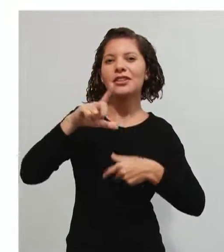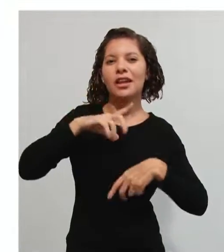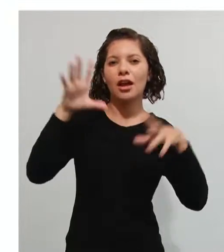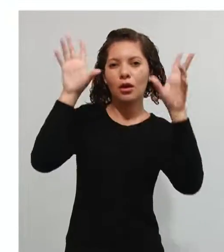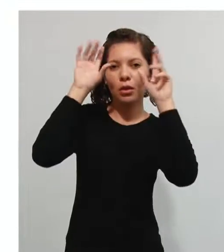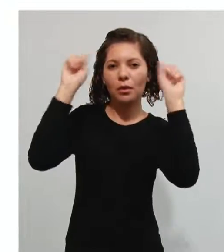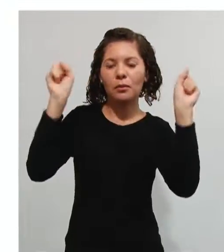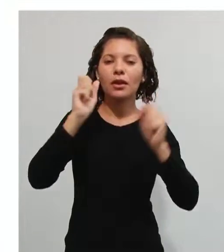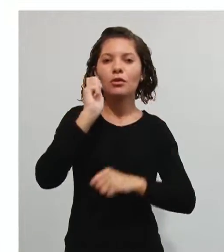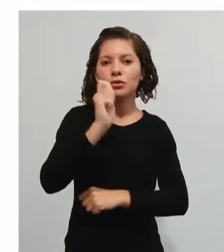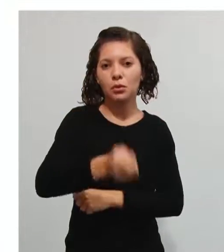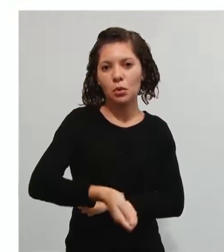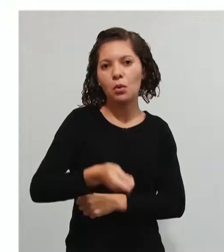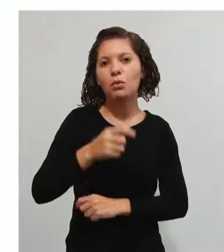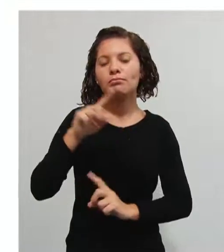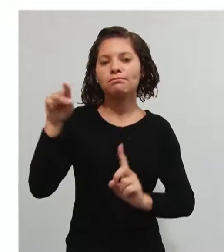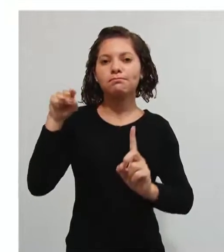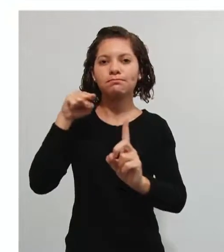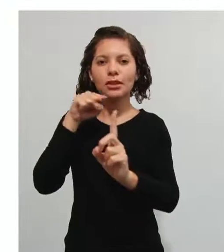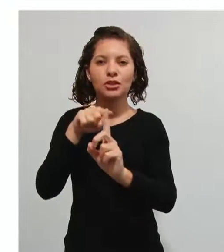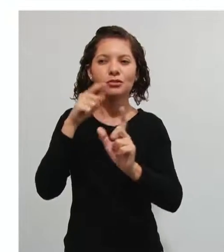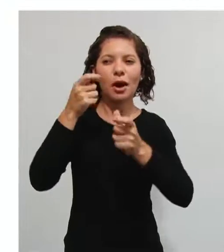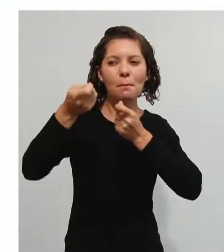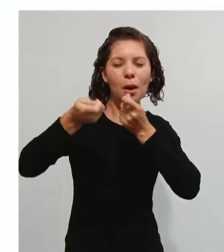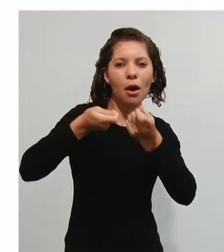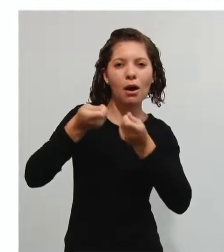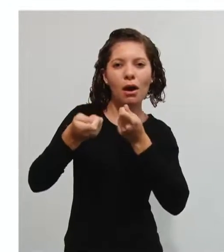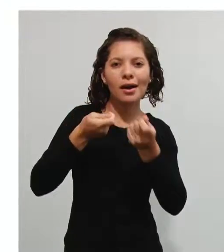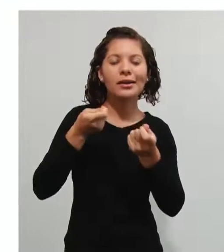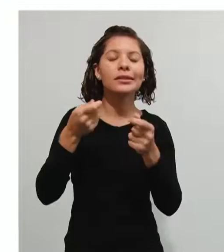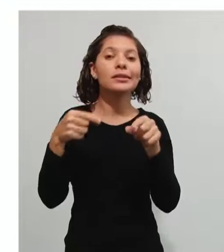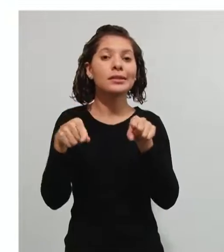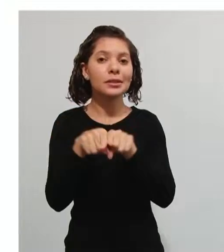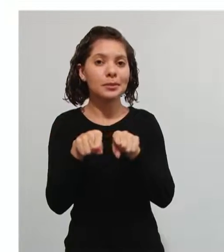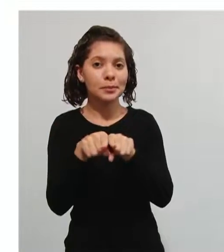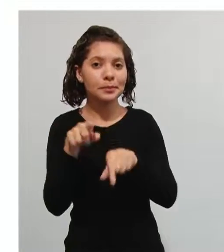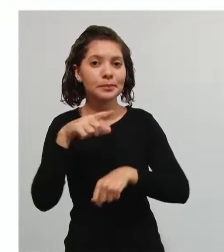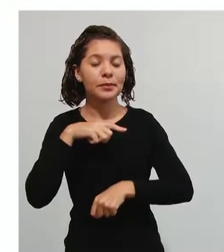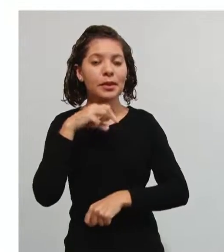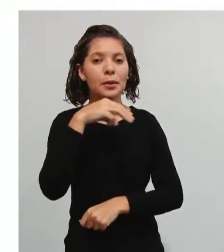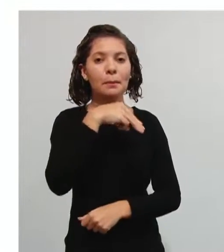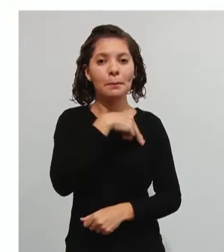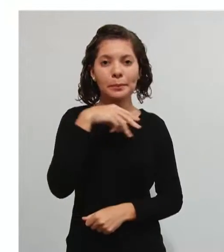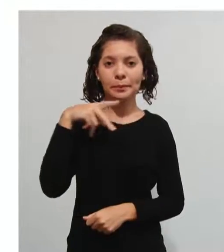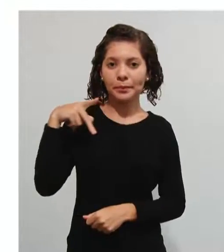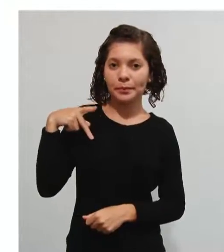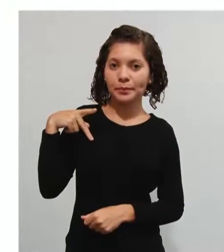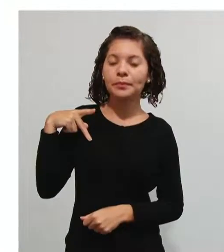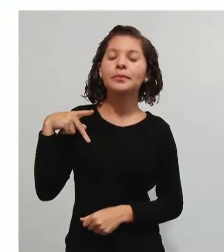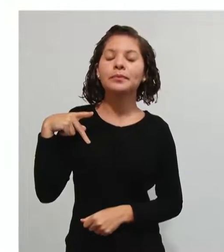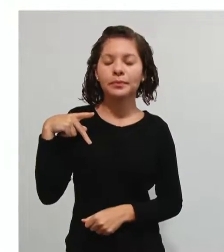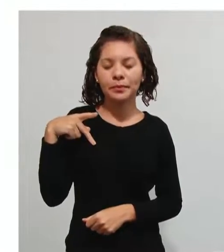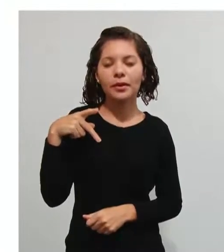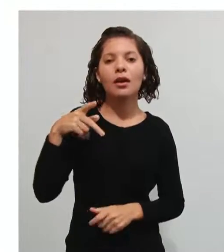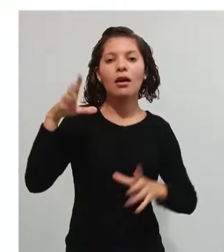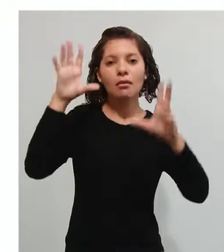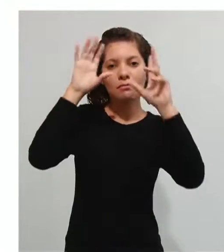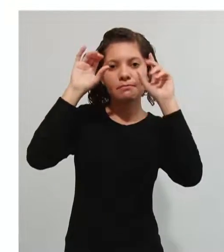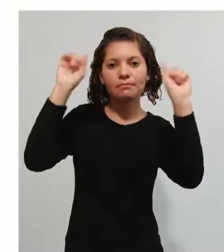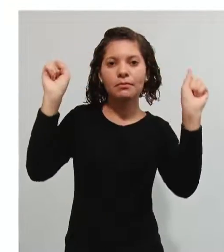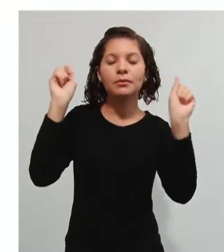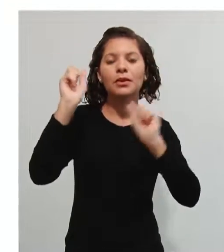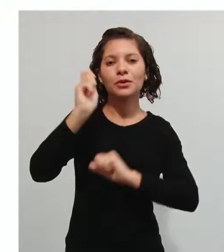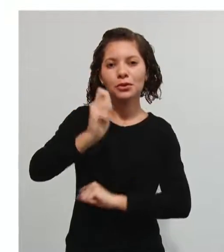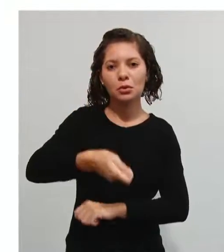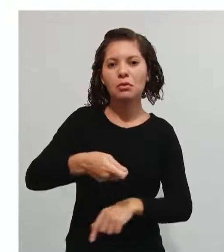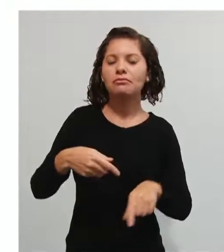Contas, com a sua função de controlar, que por sua vez traz o Ministério Público junto ao Tribunal de Contas, que também